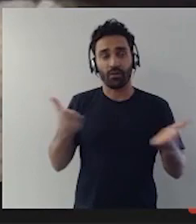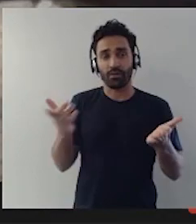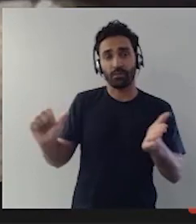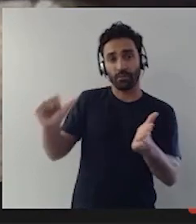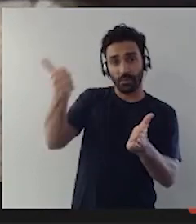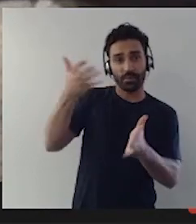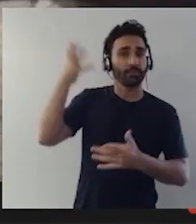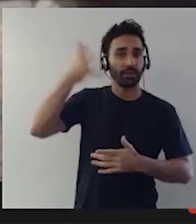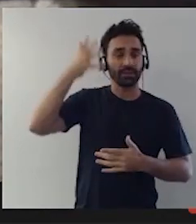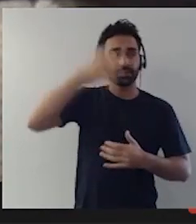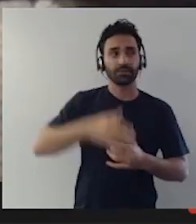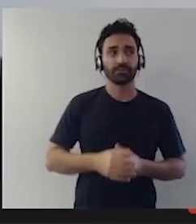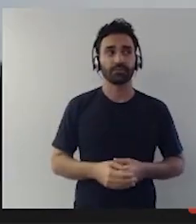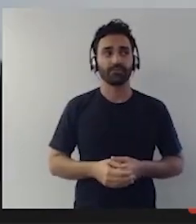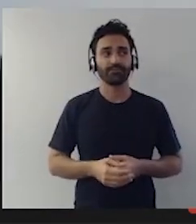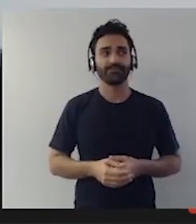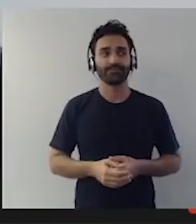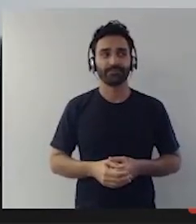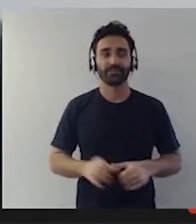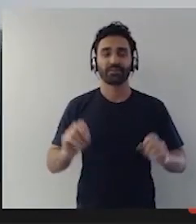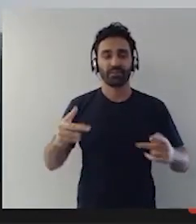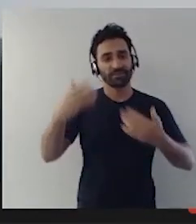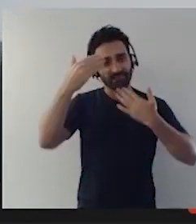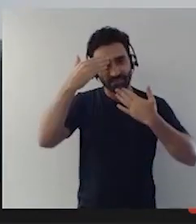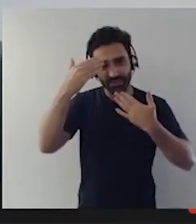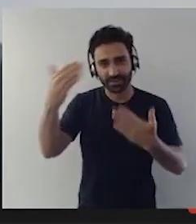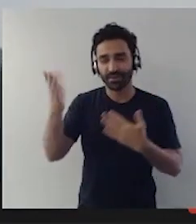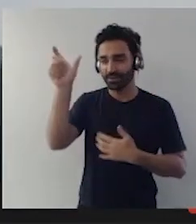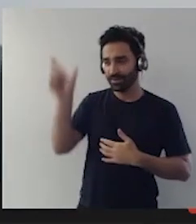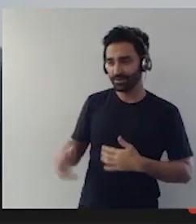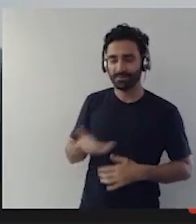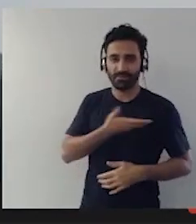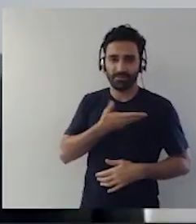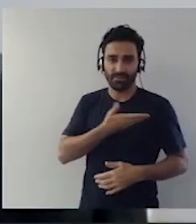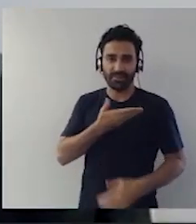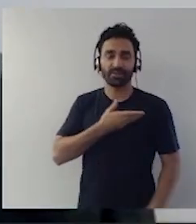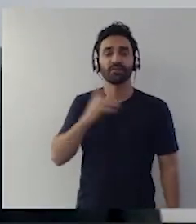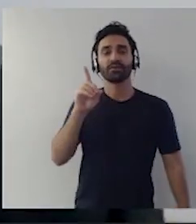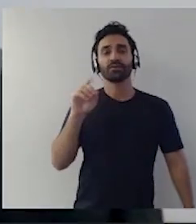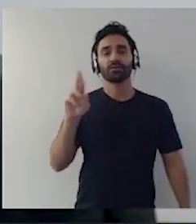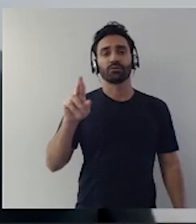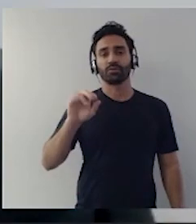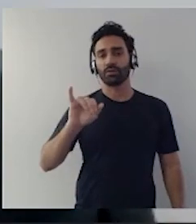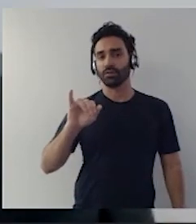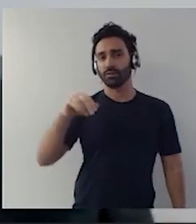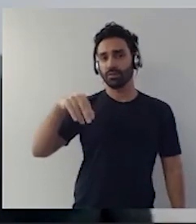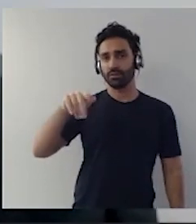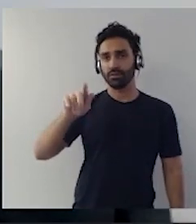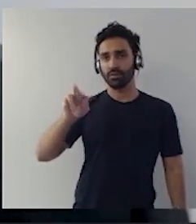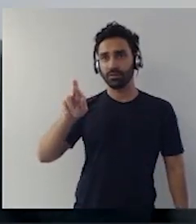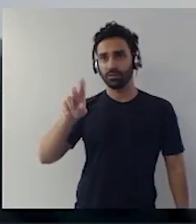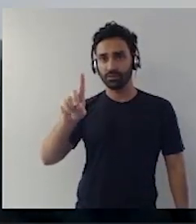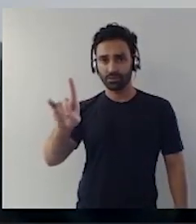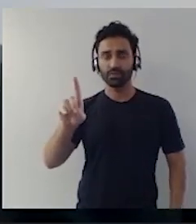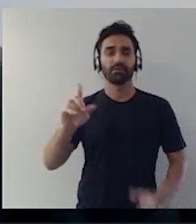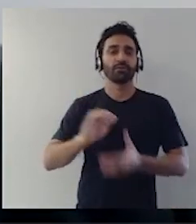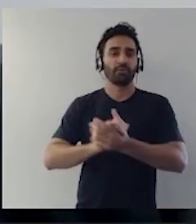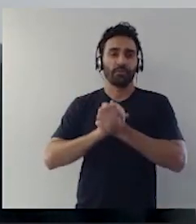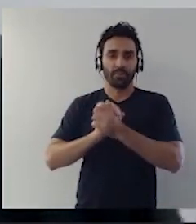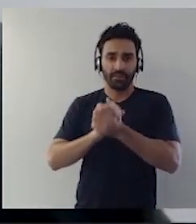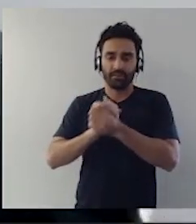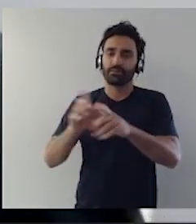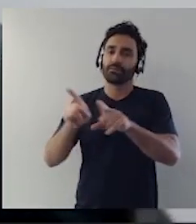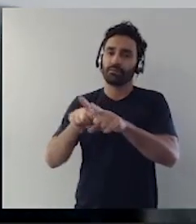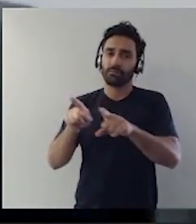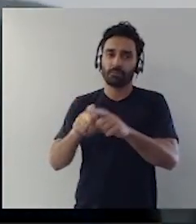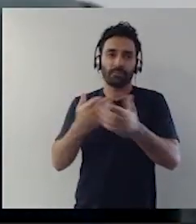palestra. Obrigado, minha cara colega, doutora Ingrid Zanella. Te cumprimento também os